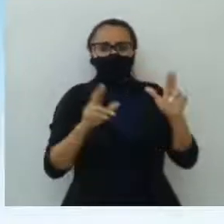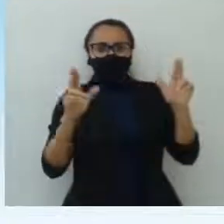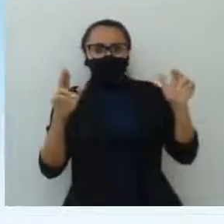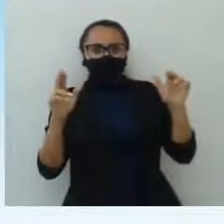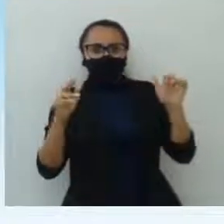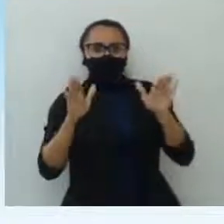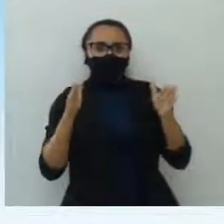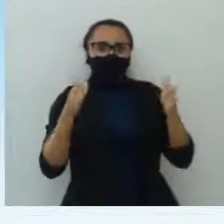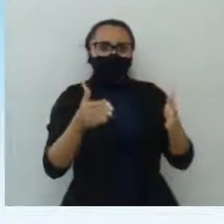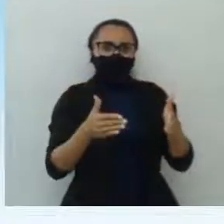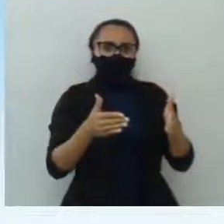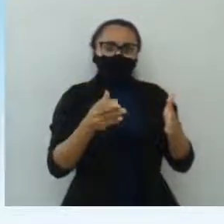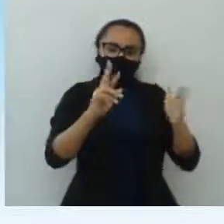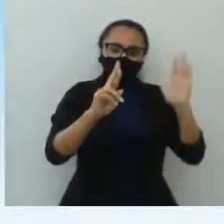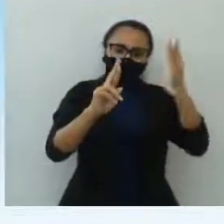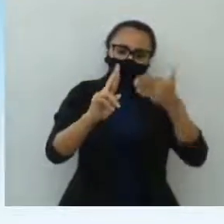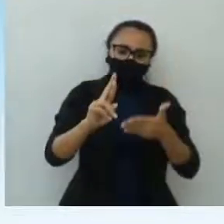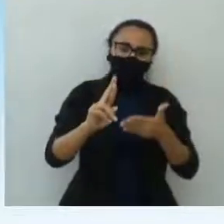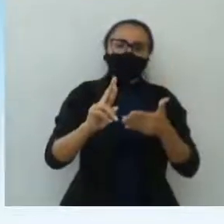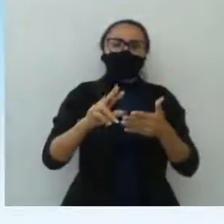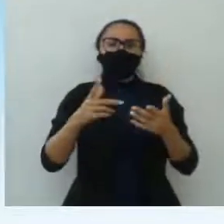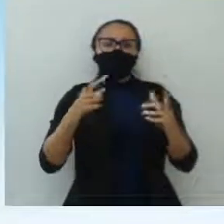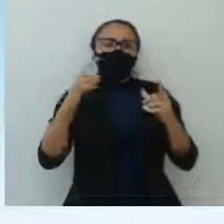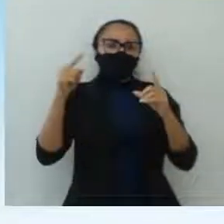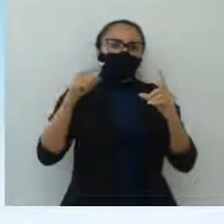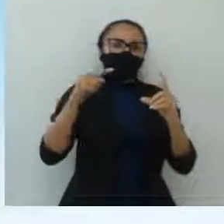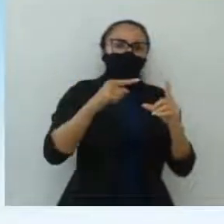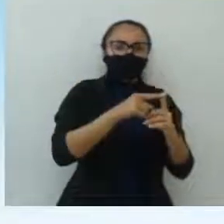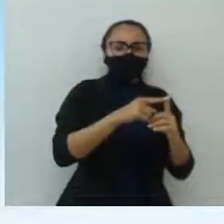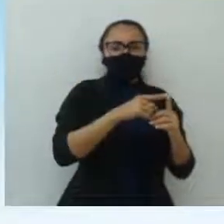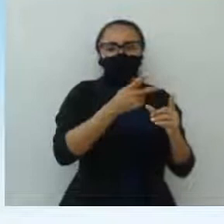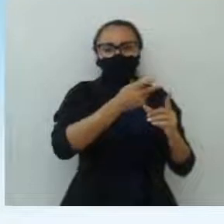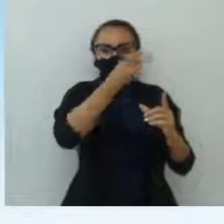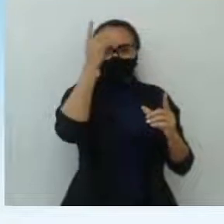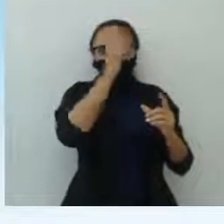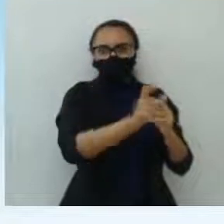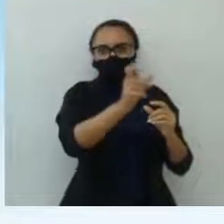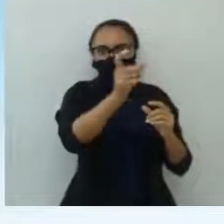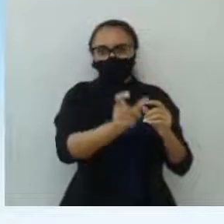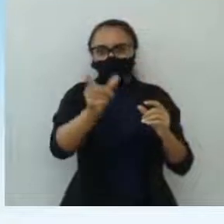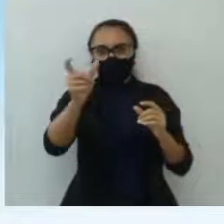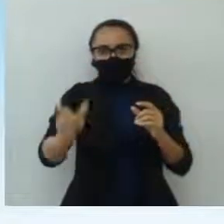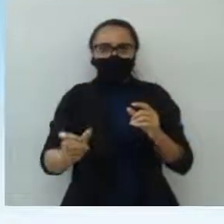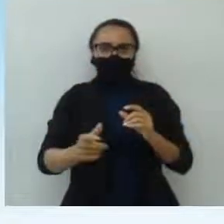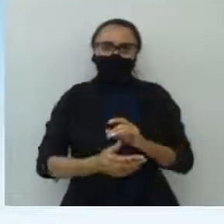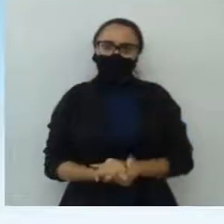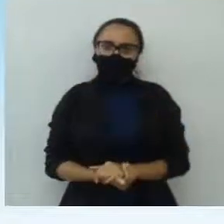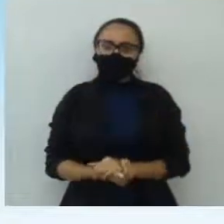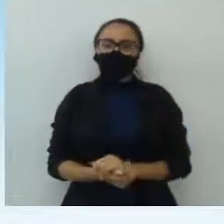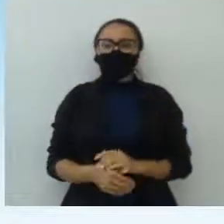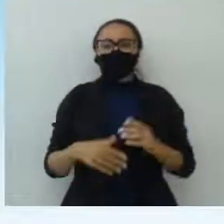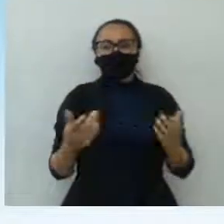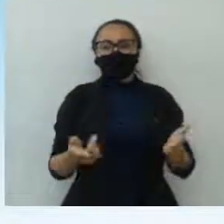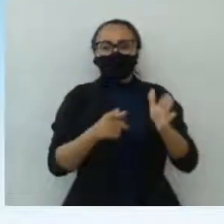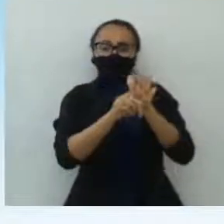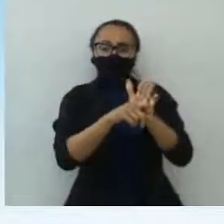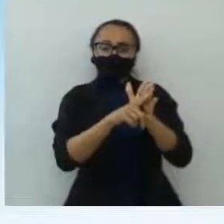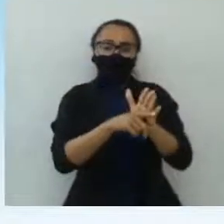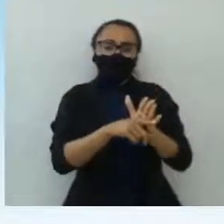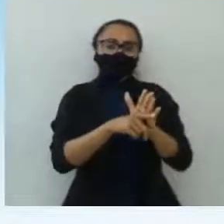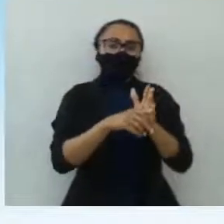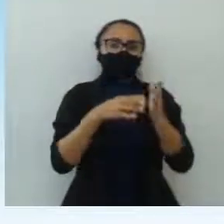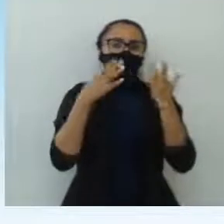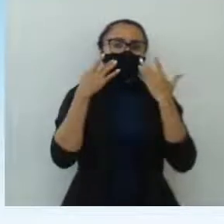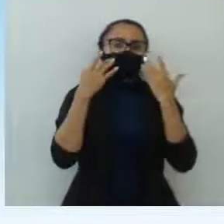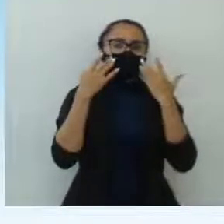ser representado. Ele é feito com o objetivo dos atores representarem os personagens. Então, os gêneros teatrais mais conhecidos, que eu tenho